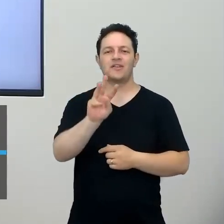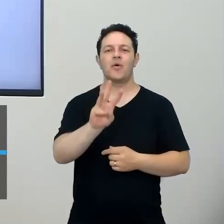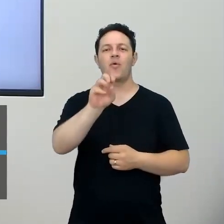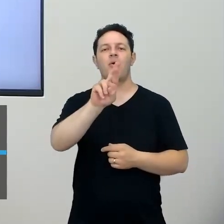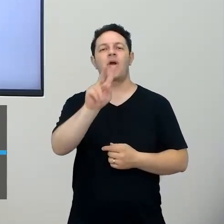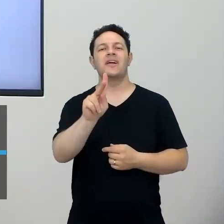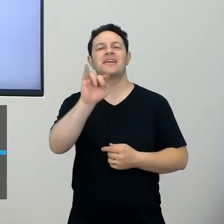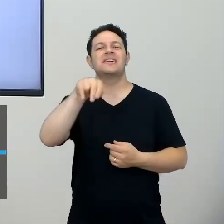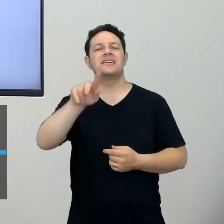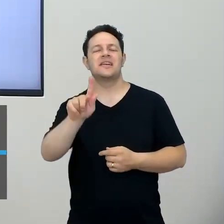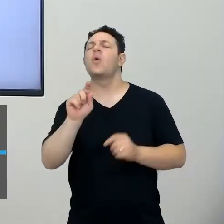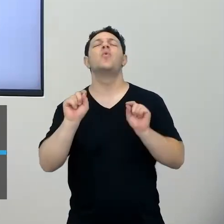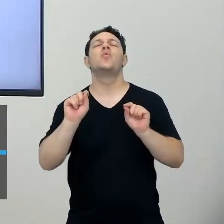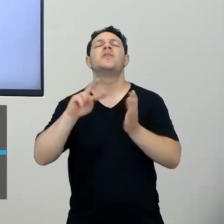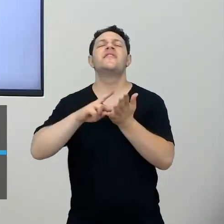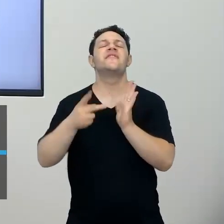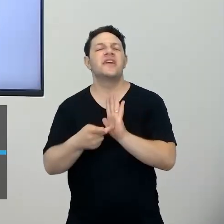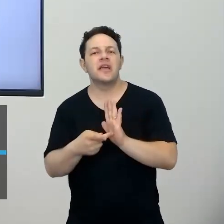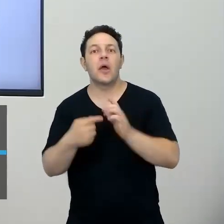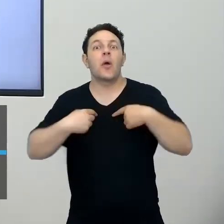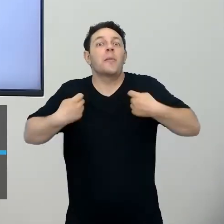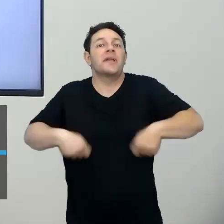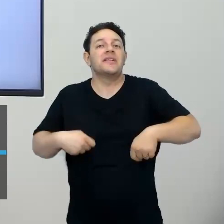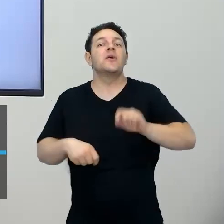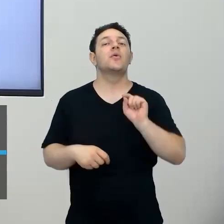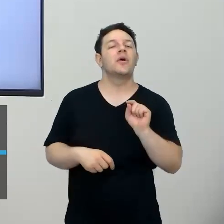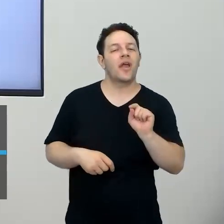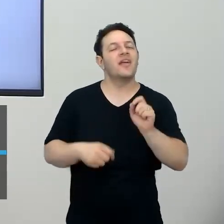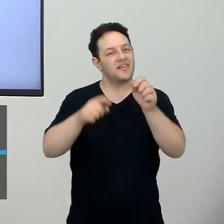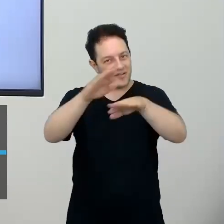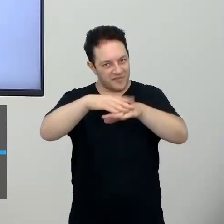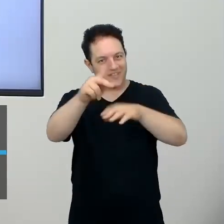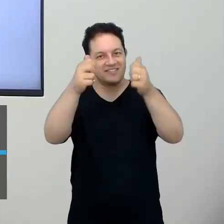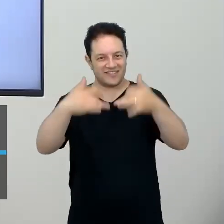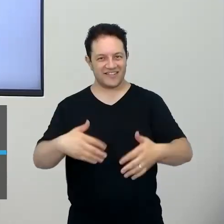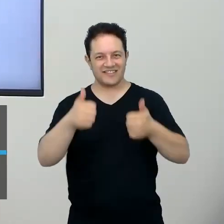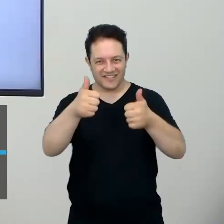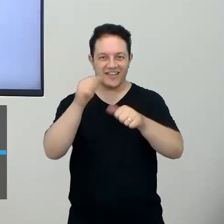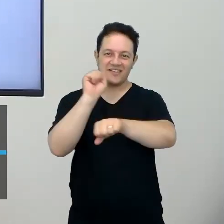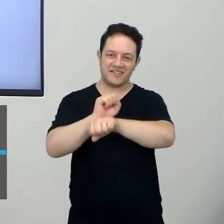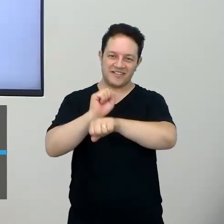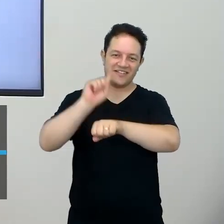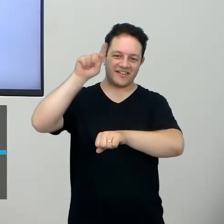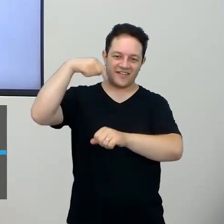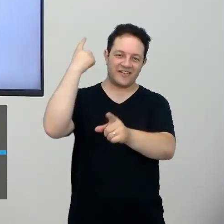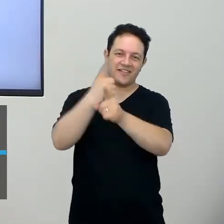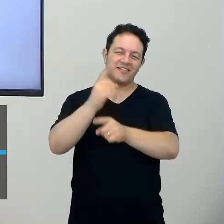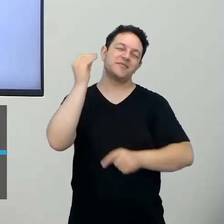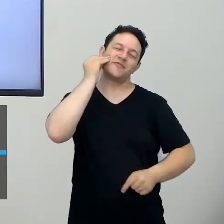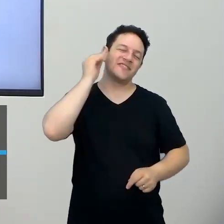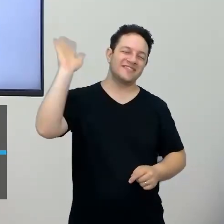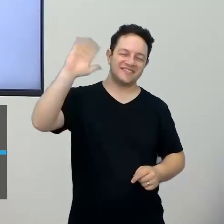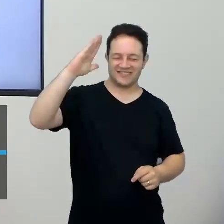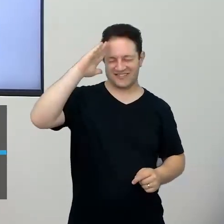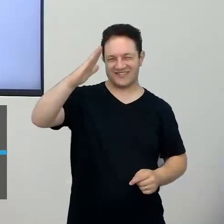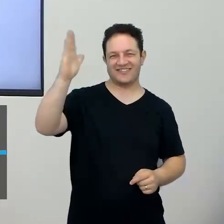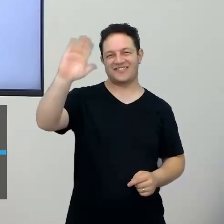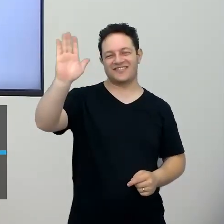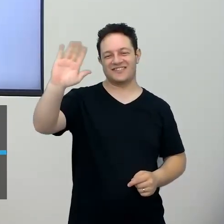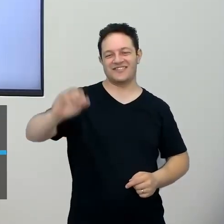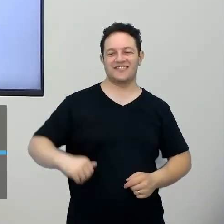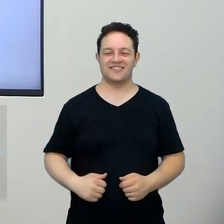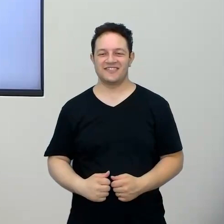preciso para fazer um bom networking? Não esqueça, espero você na próxima aula. Um cheiro a todos. Tchau, tchau.